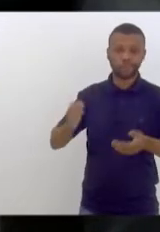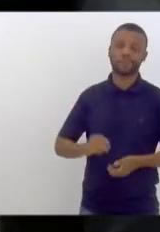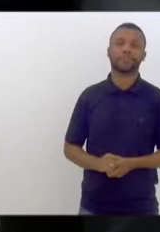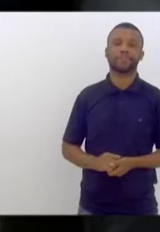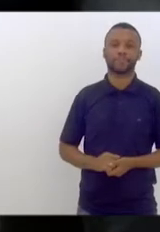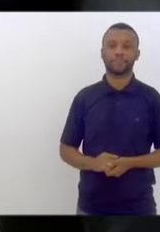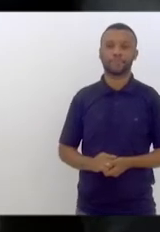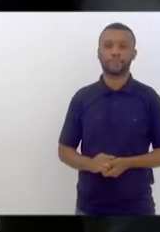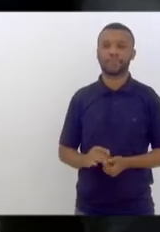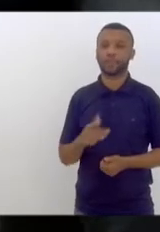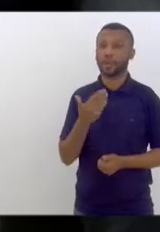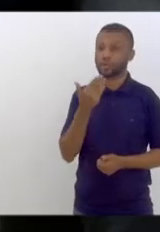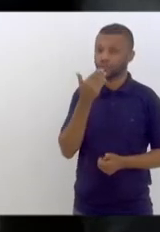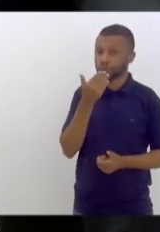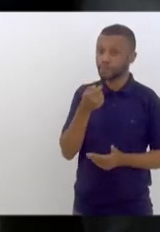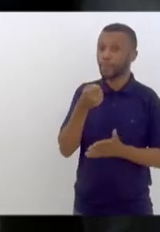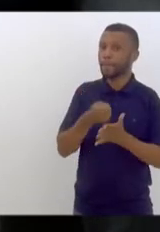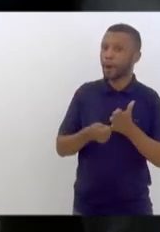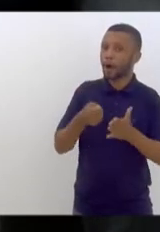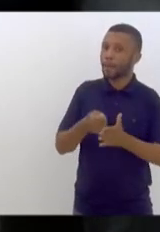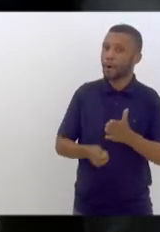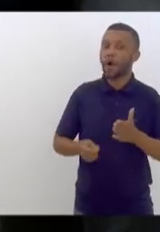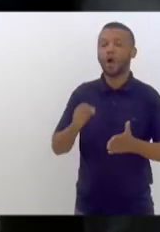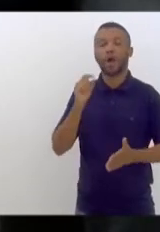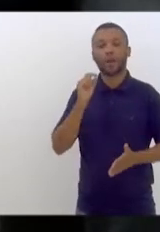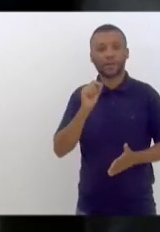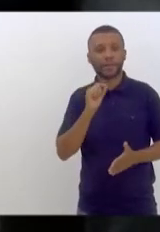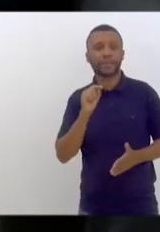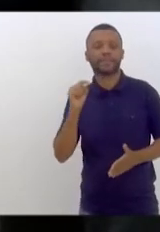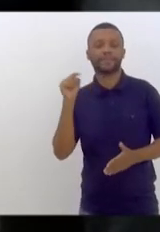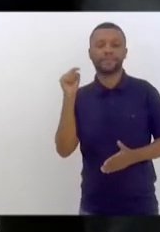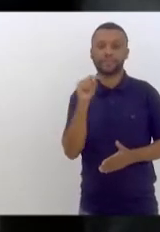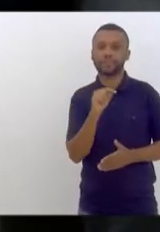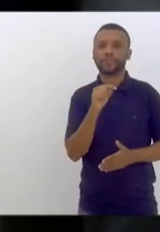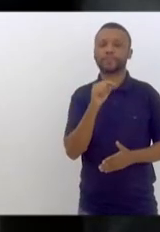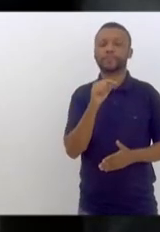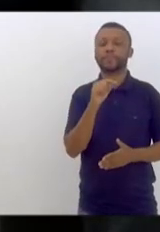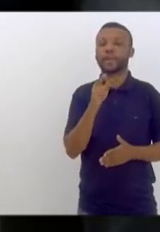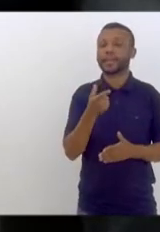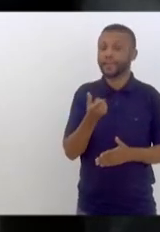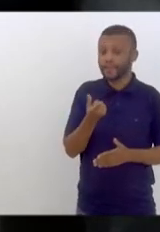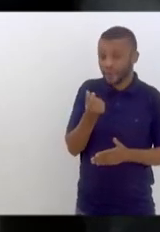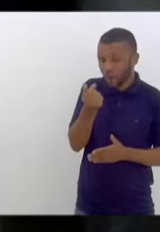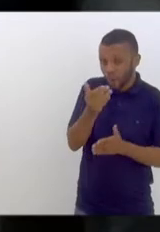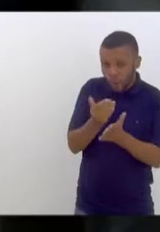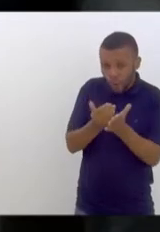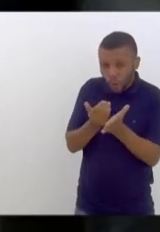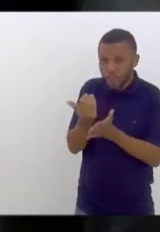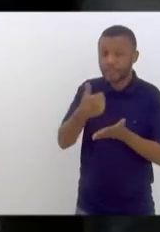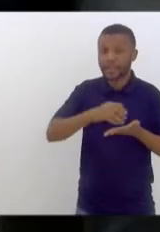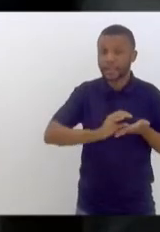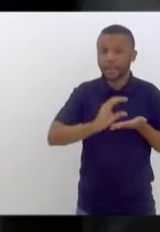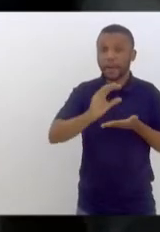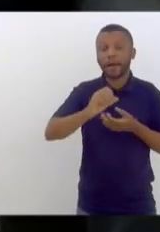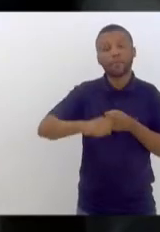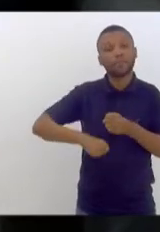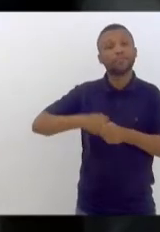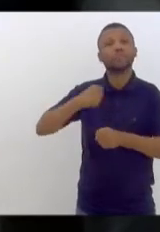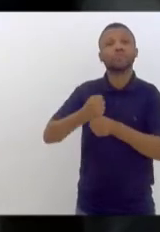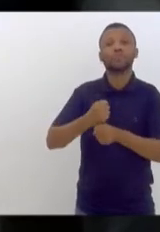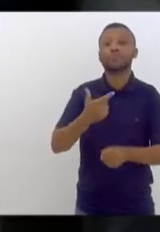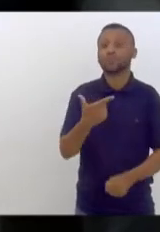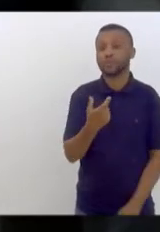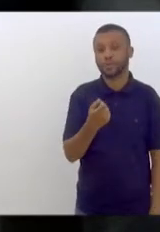Nosso pleito aqui é que isso desse valor começar a ser pago a partir do ano que vem. Isso não